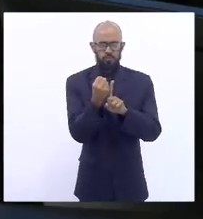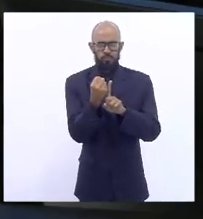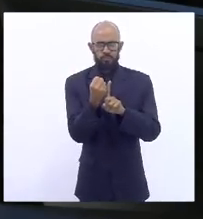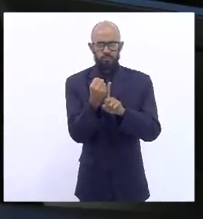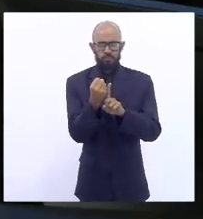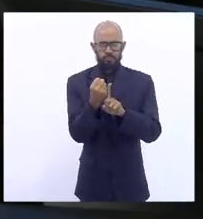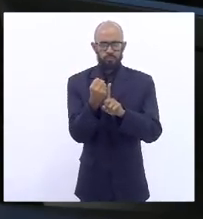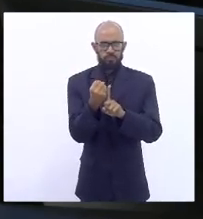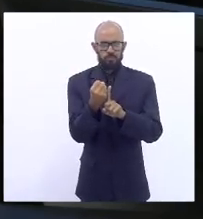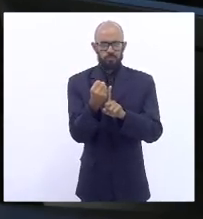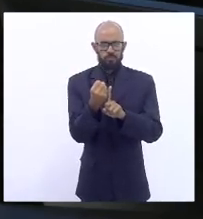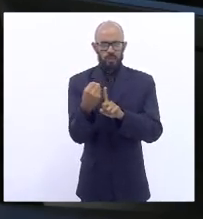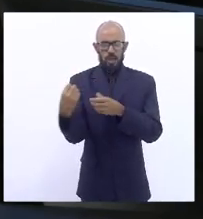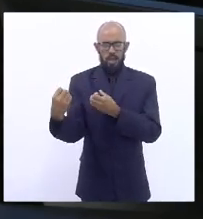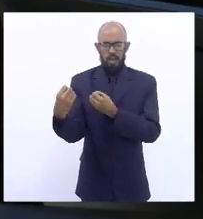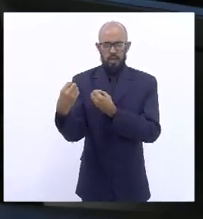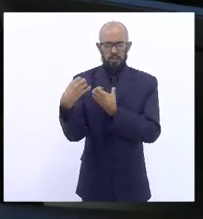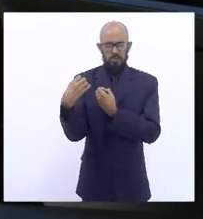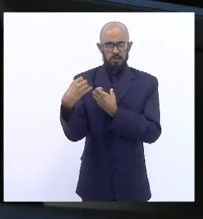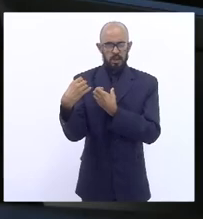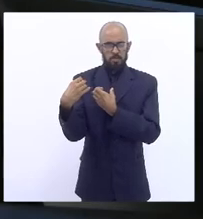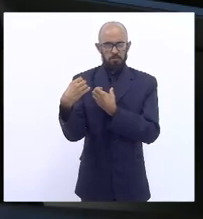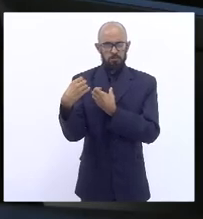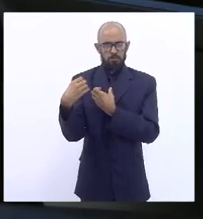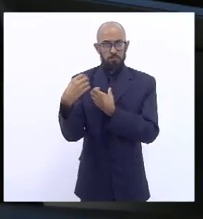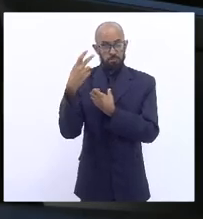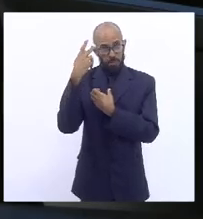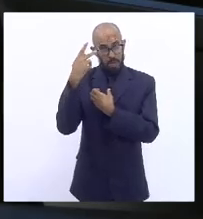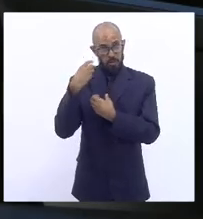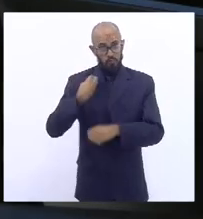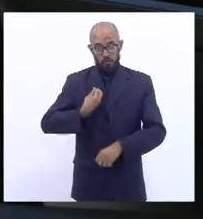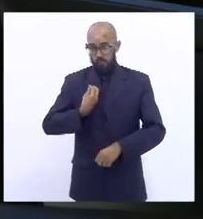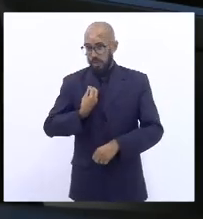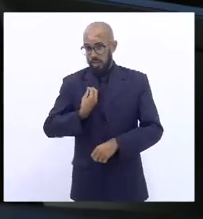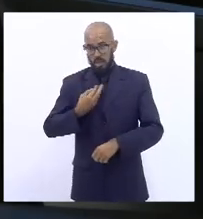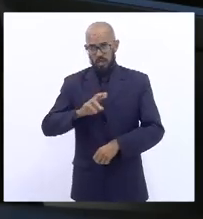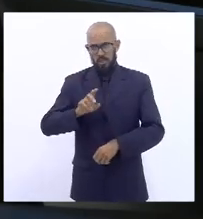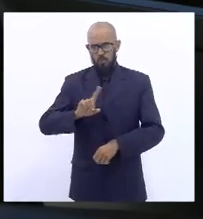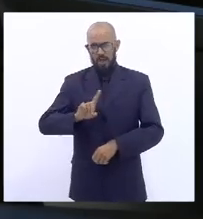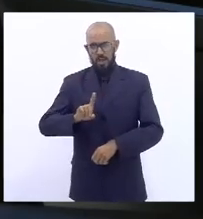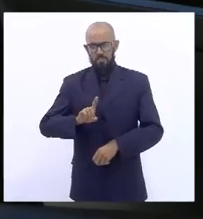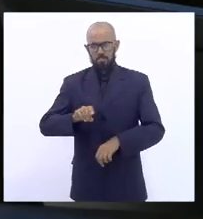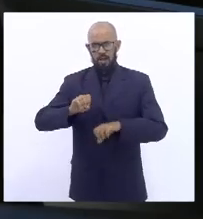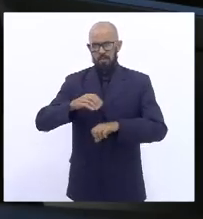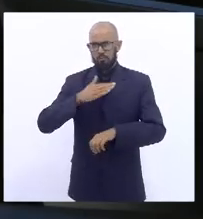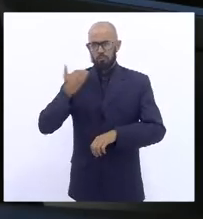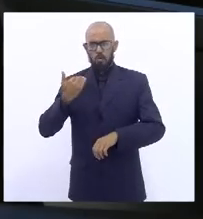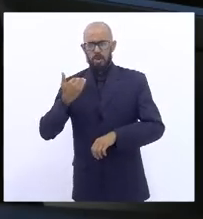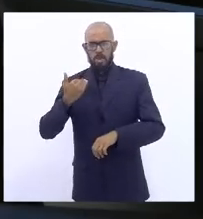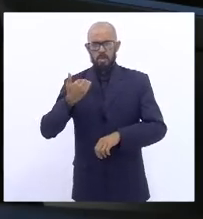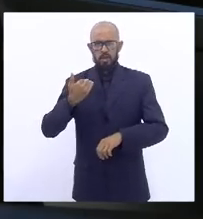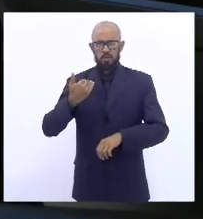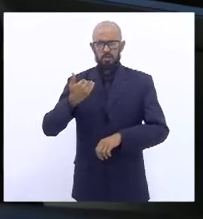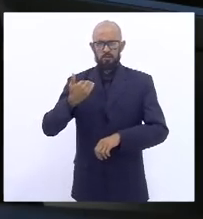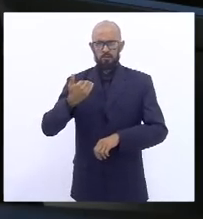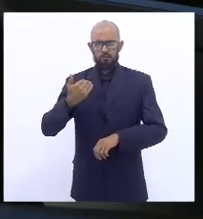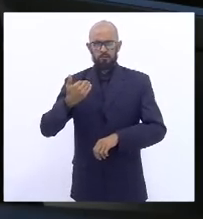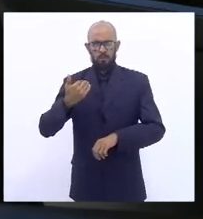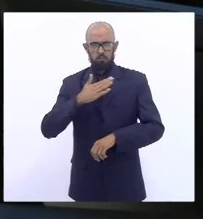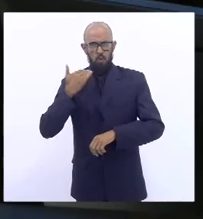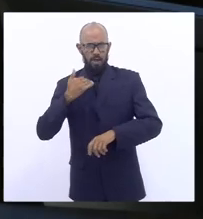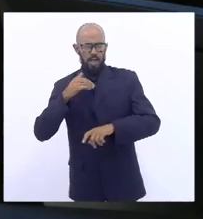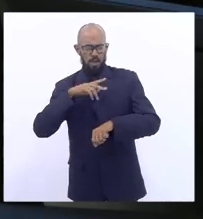Educar para viver, não para morrer. Quando dizem, não, nós temos que educar as pessoas para que moram pela pátria.